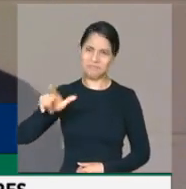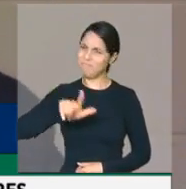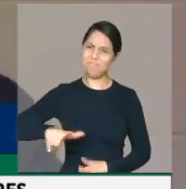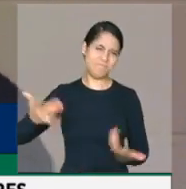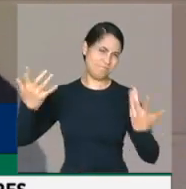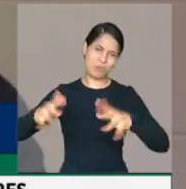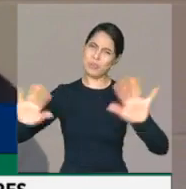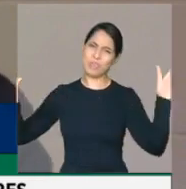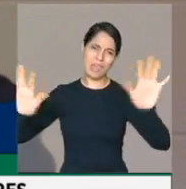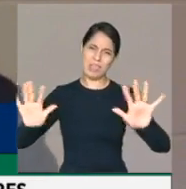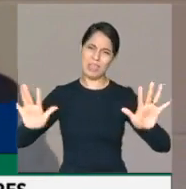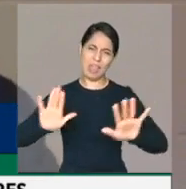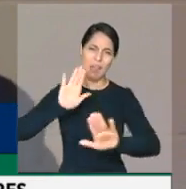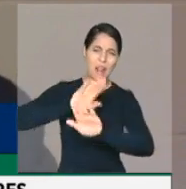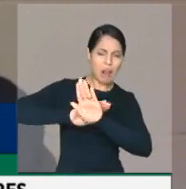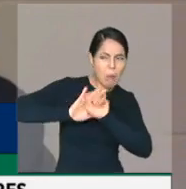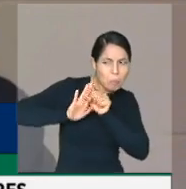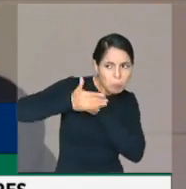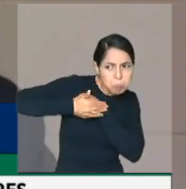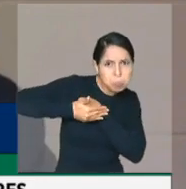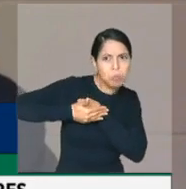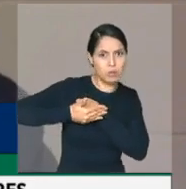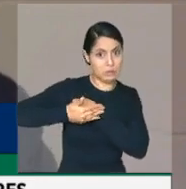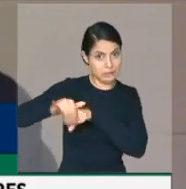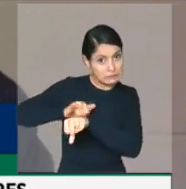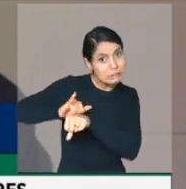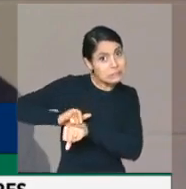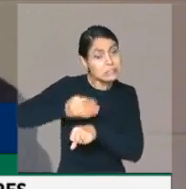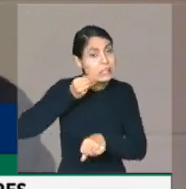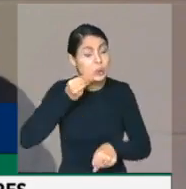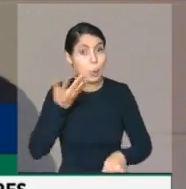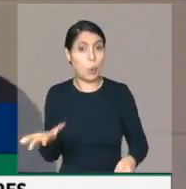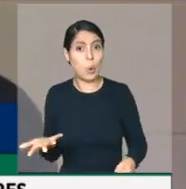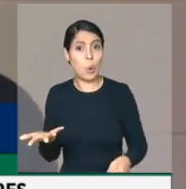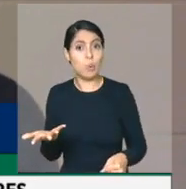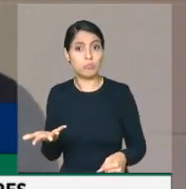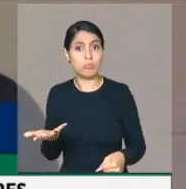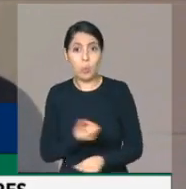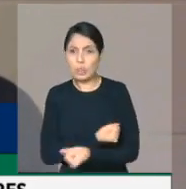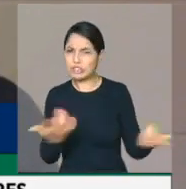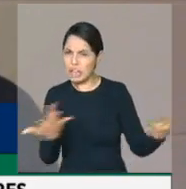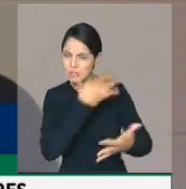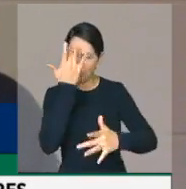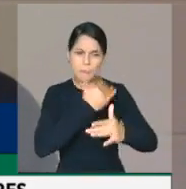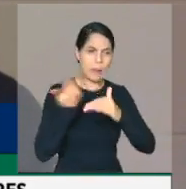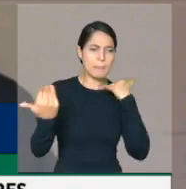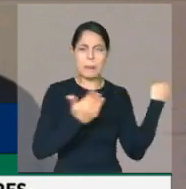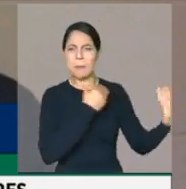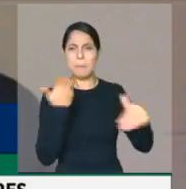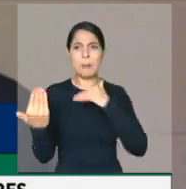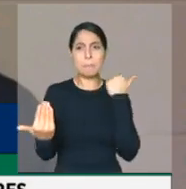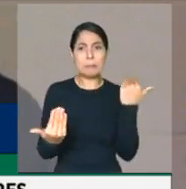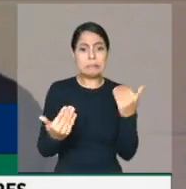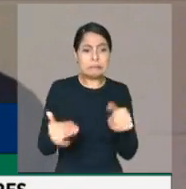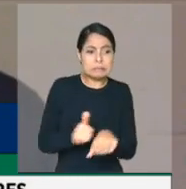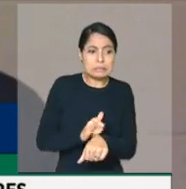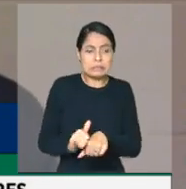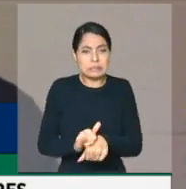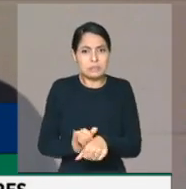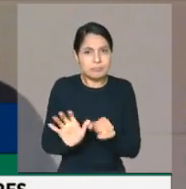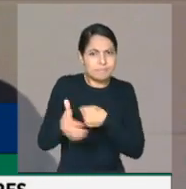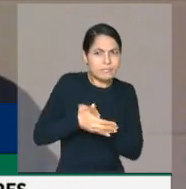isso. Tentou esconder os dados, tentou camuflar o número de mortos, essa tragédia no Brasil